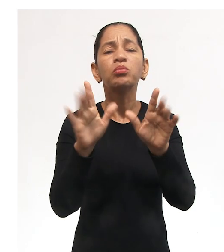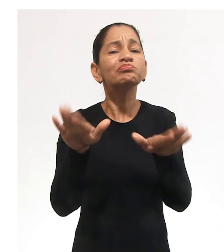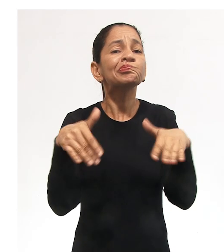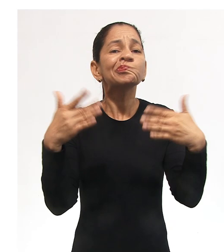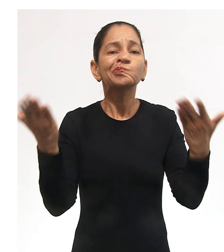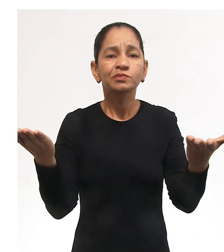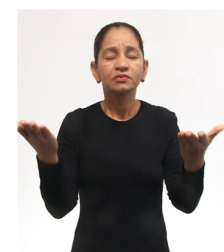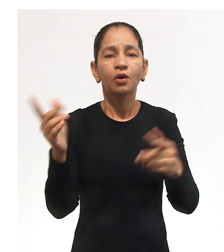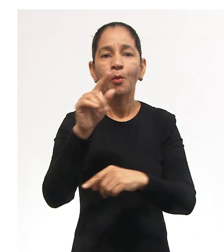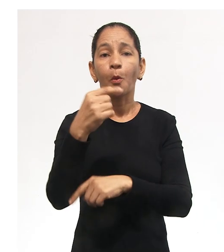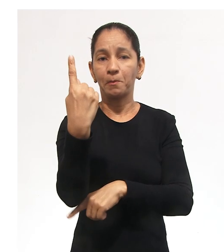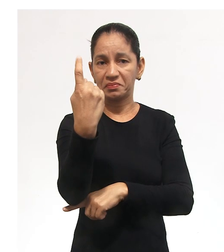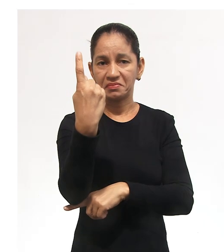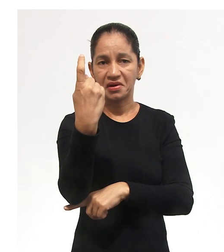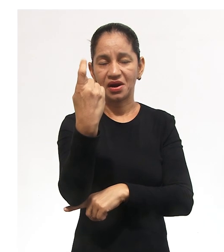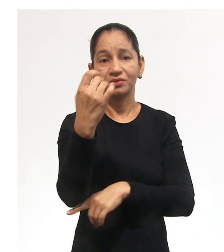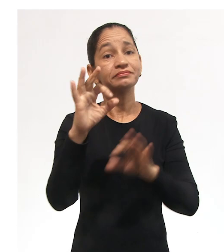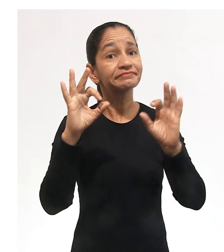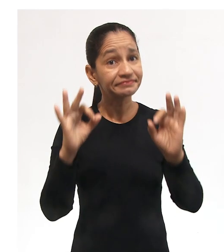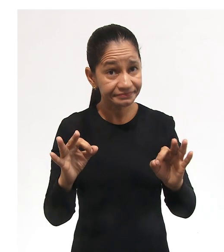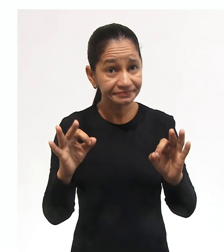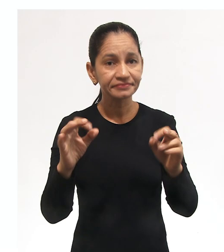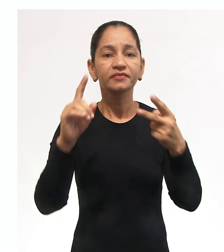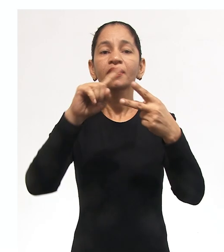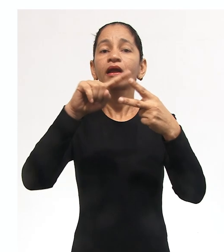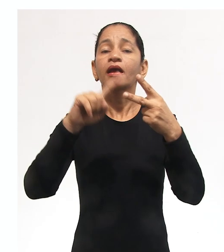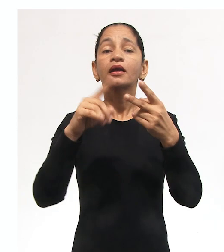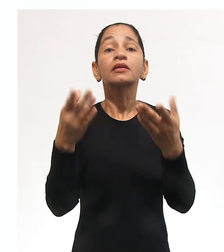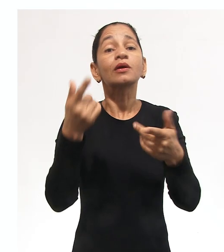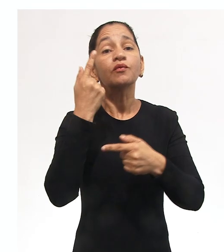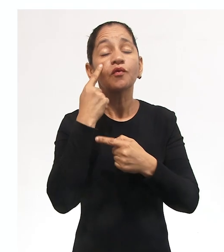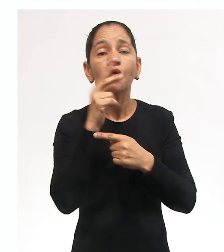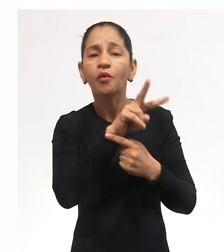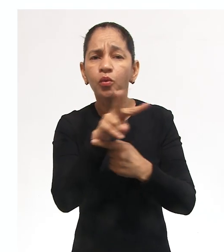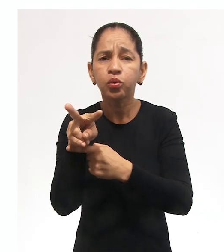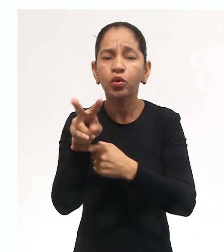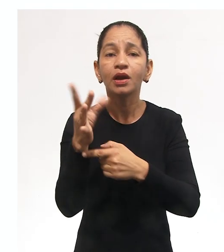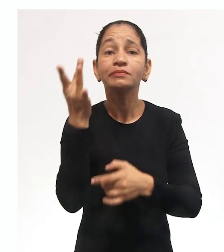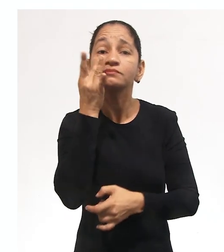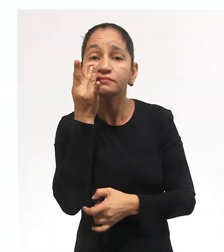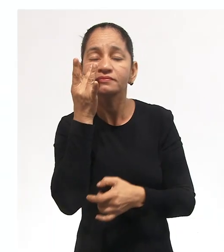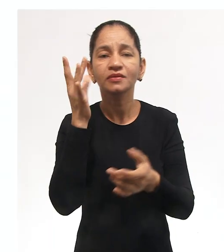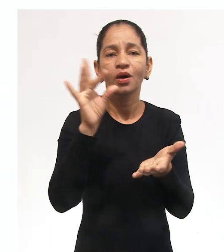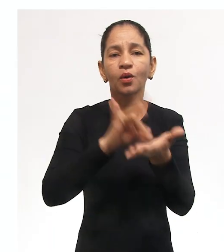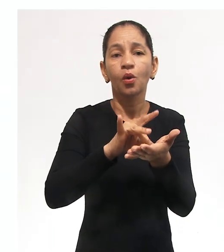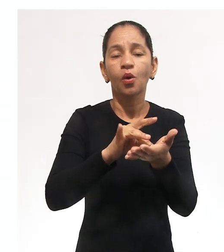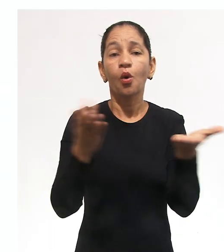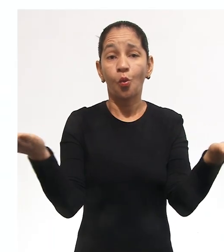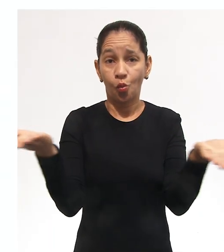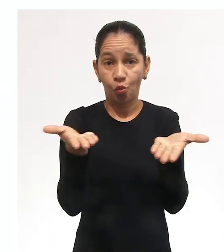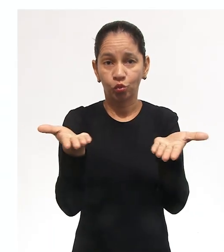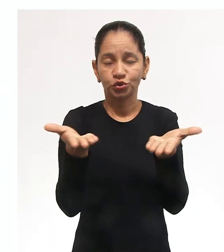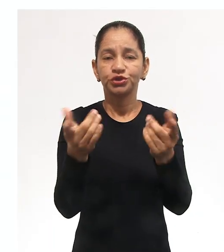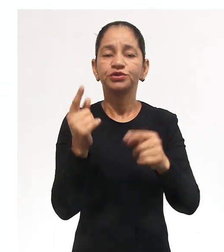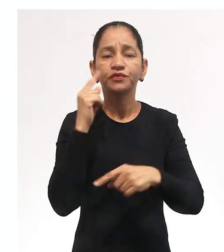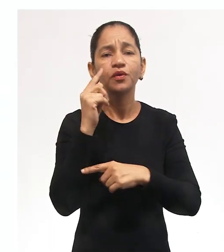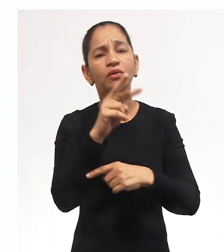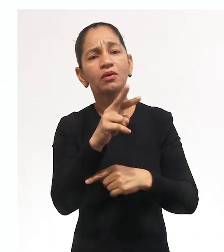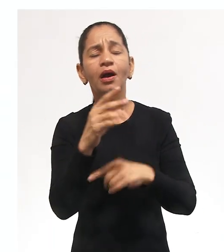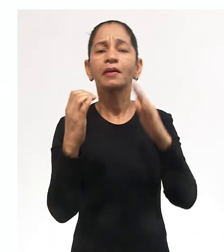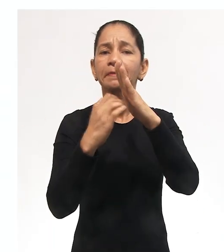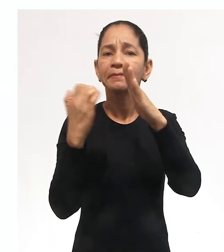o diagnóstico da situação problema, ok? É um levantamento da realidade atual que